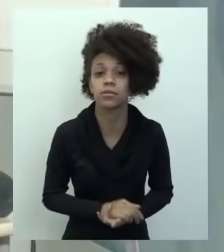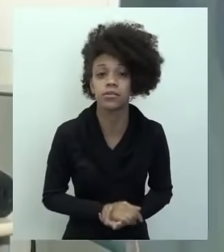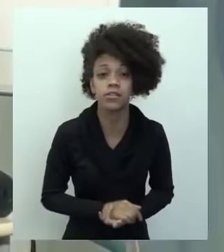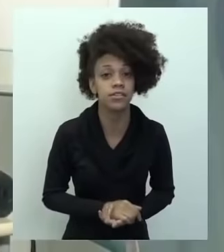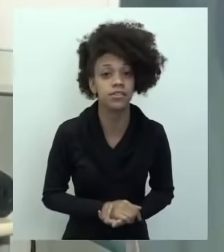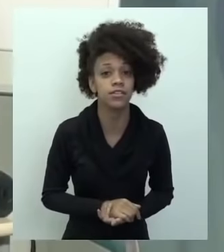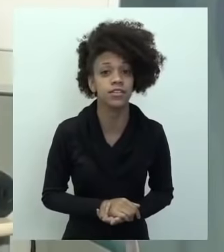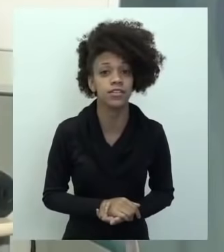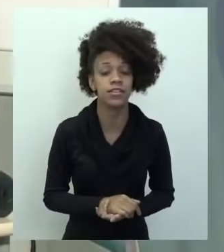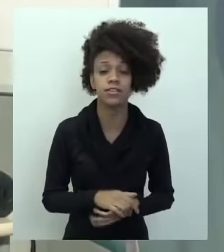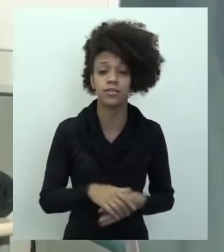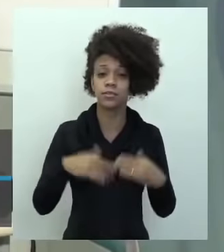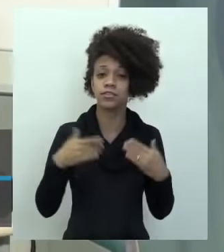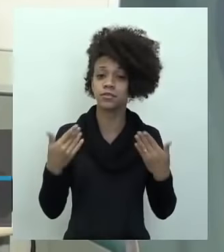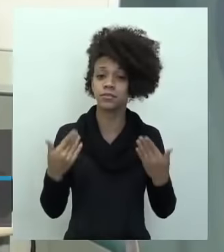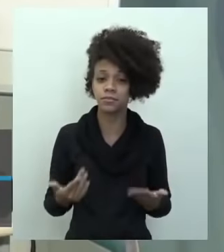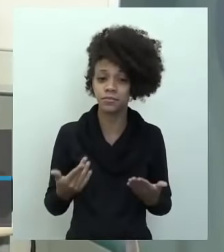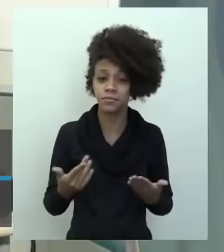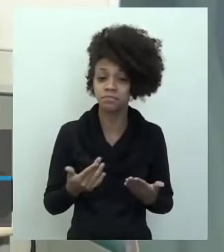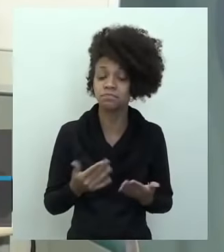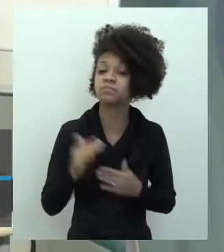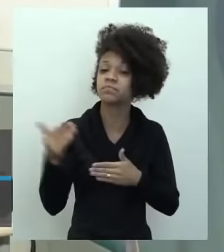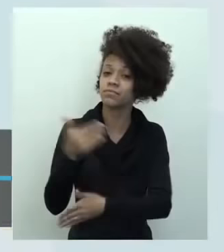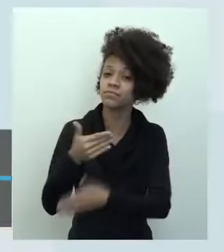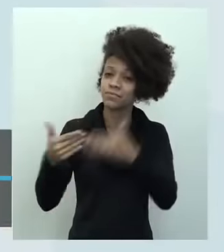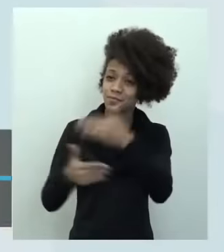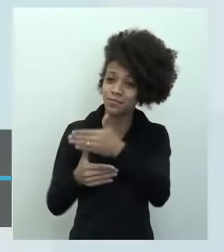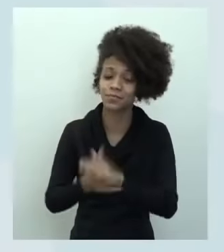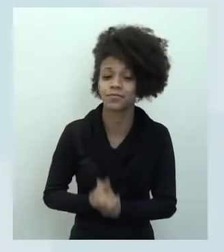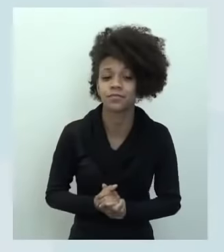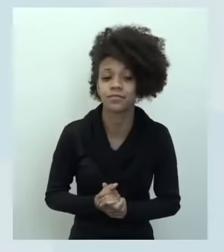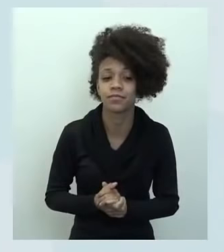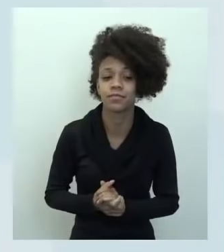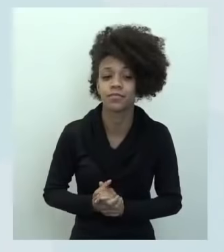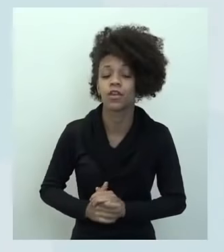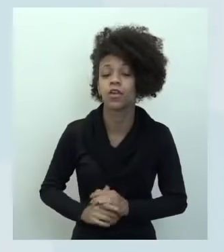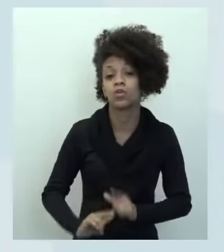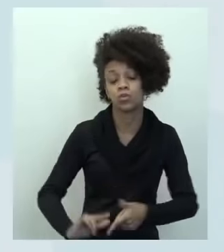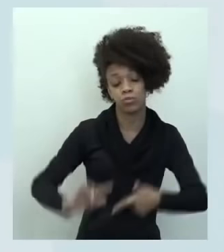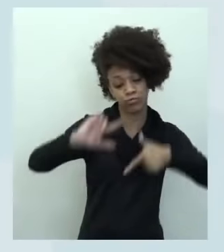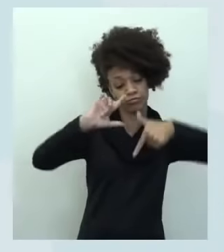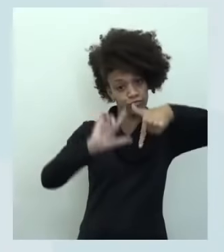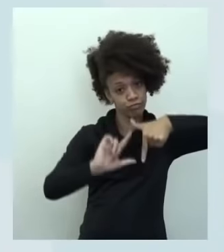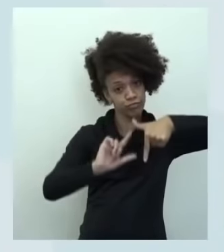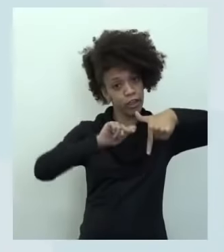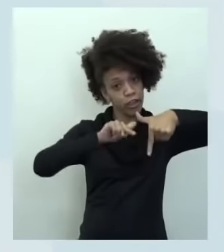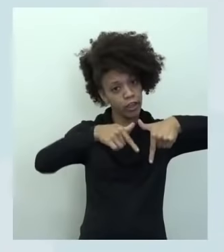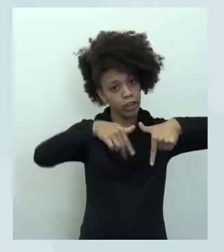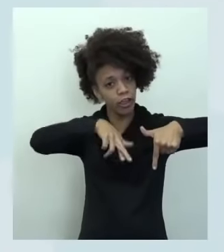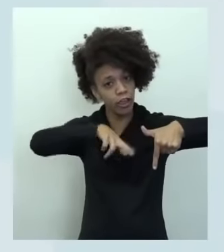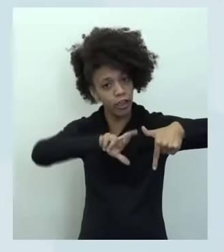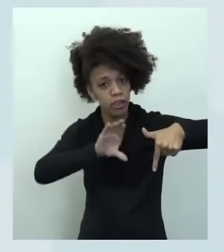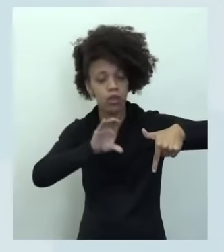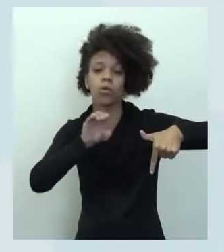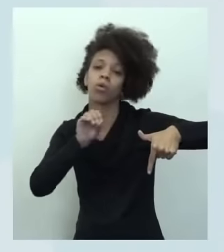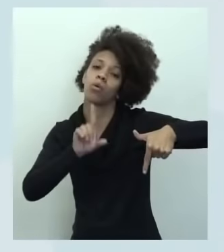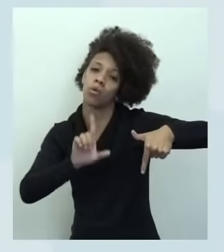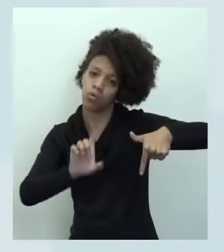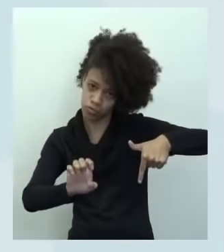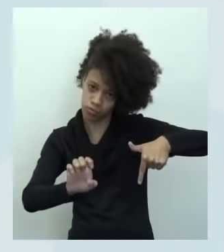no nosso último slide, nós vamos ter um Saiba Mais, que é um mapa interativo do IBGE super bacana, que vocês